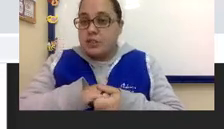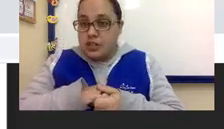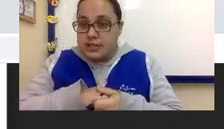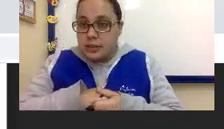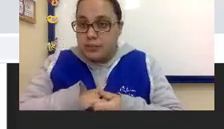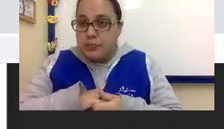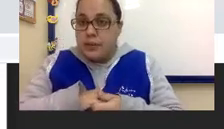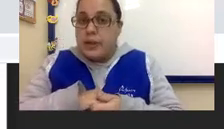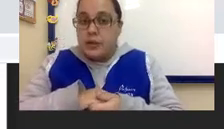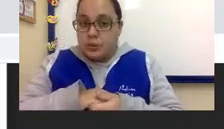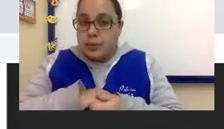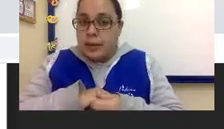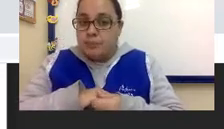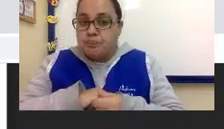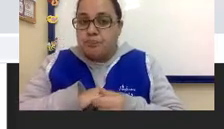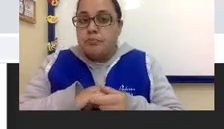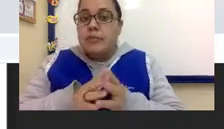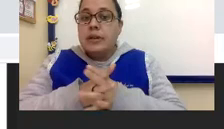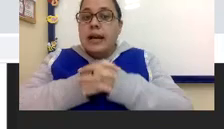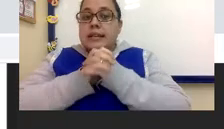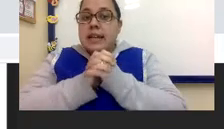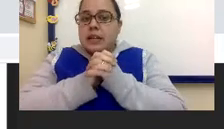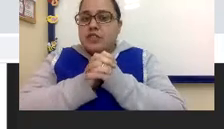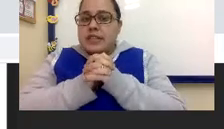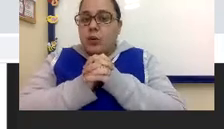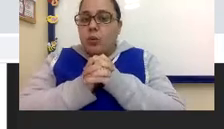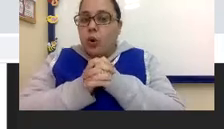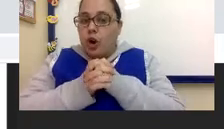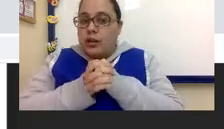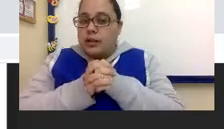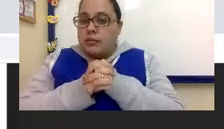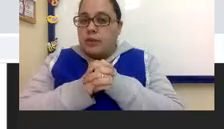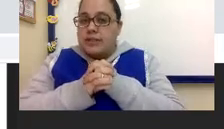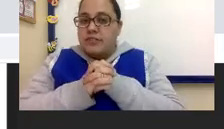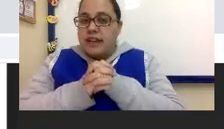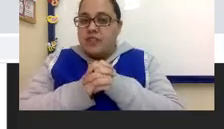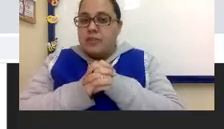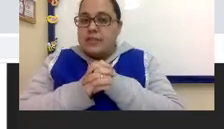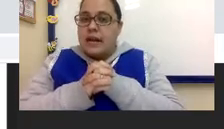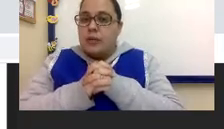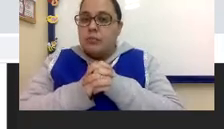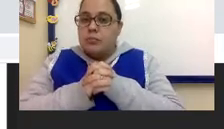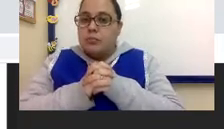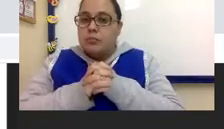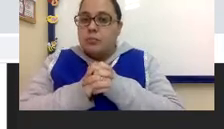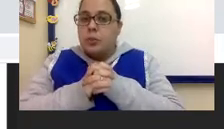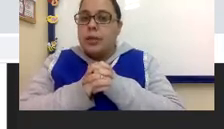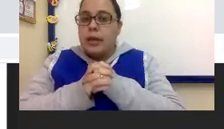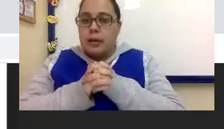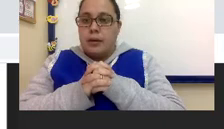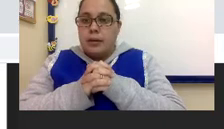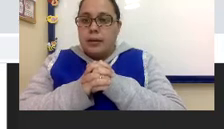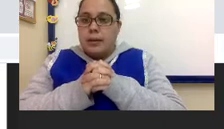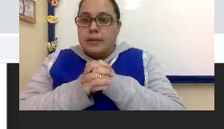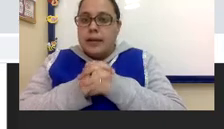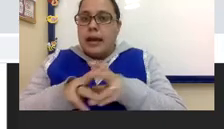fazer a mastigação. Tudo bem? Será que você concorda com essa fala de Massaro? Por